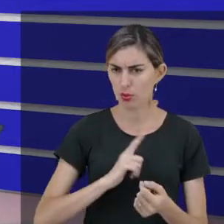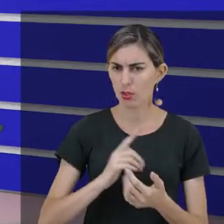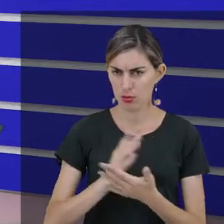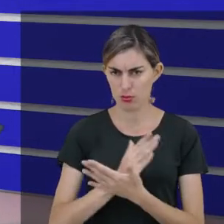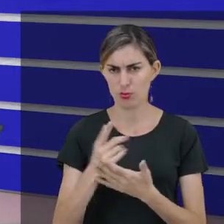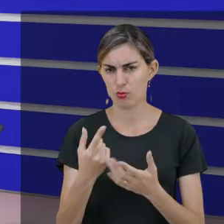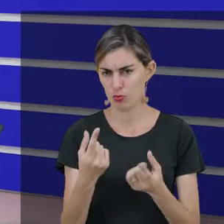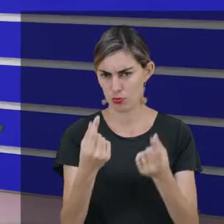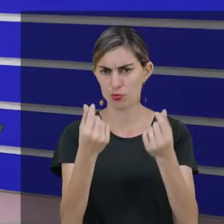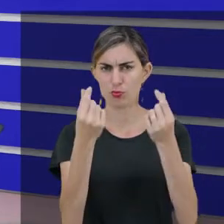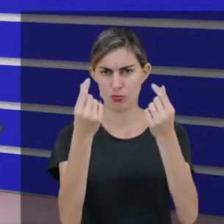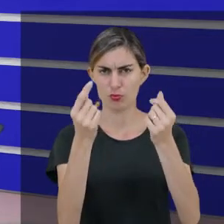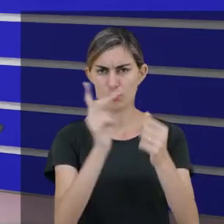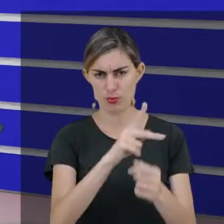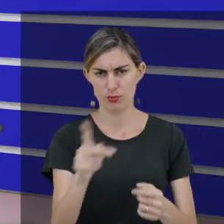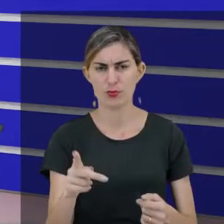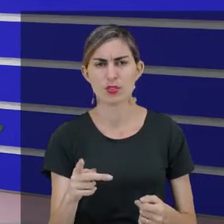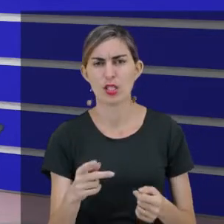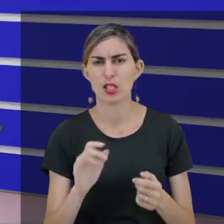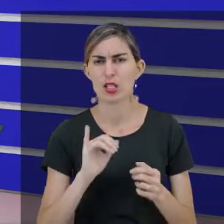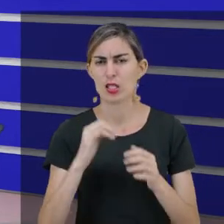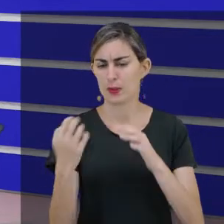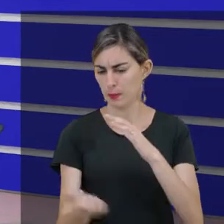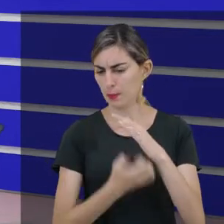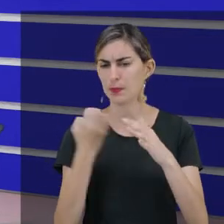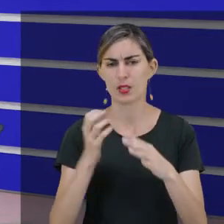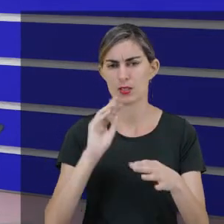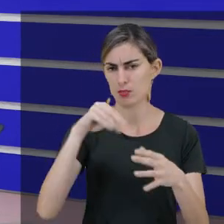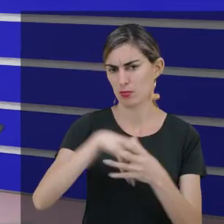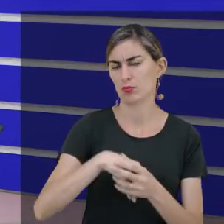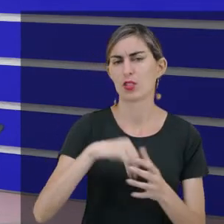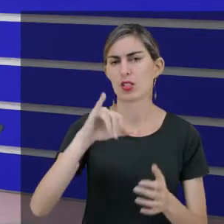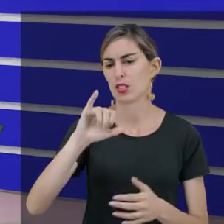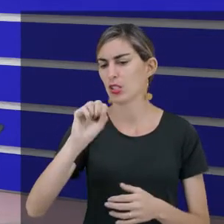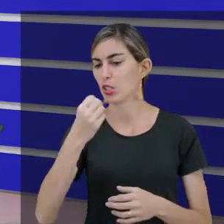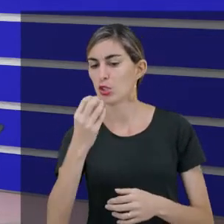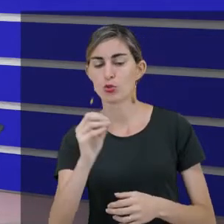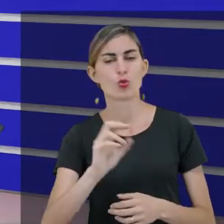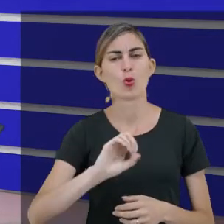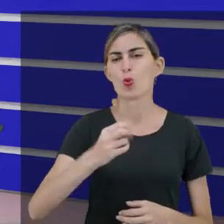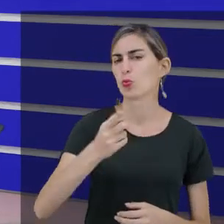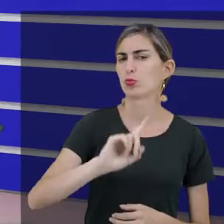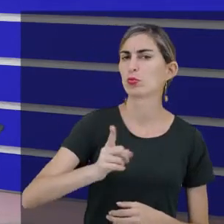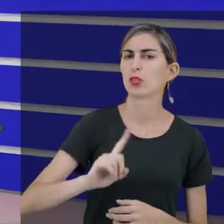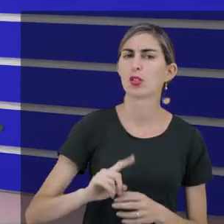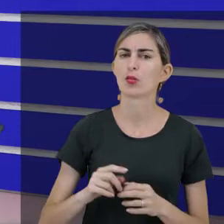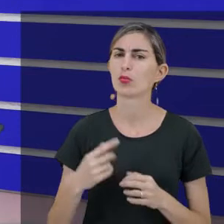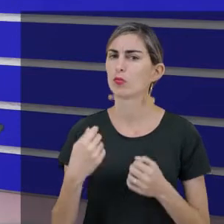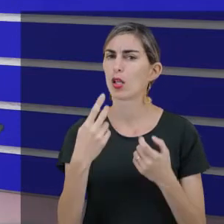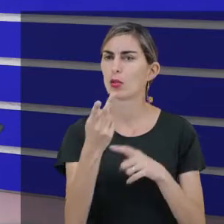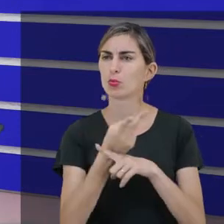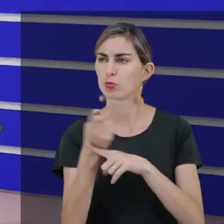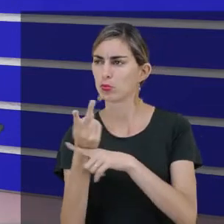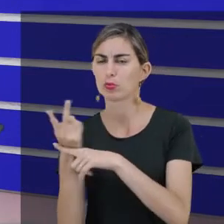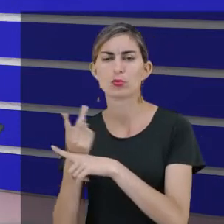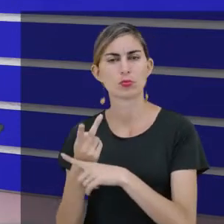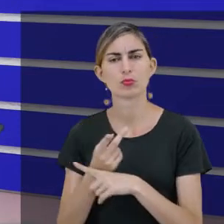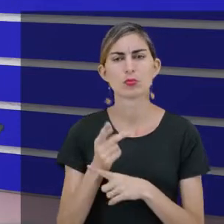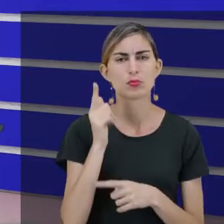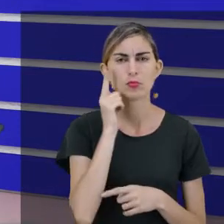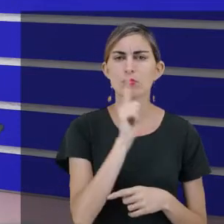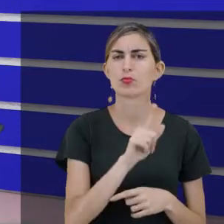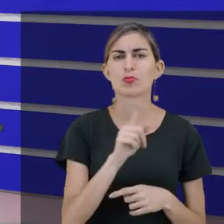custo, professor, para uma empresa implantar a ISO ou não? Assim, ela se procurar os caminhos